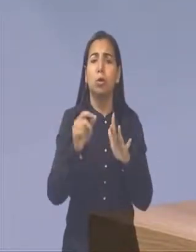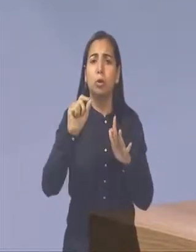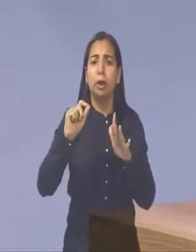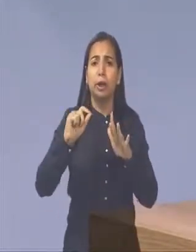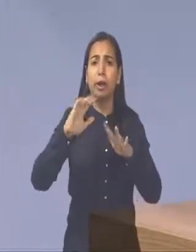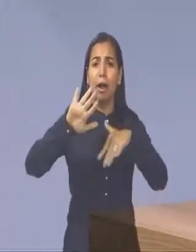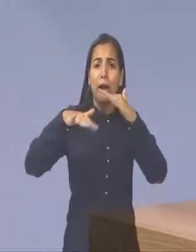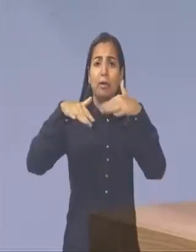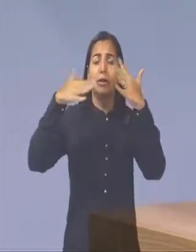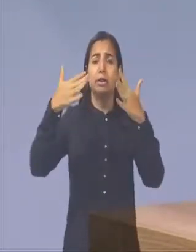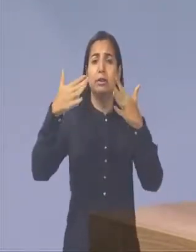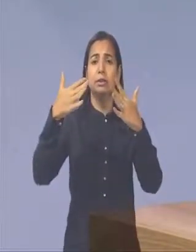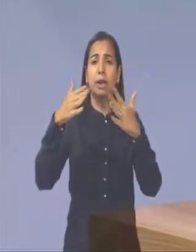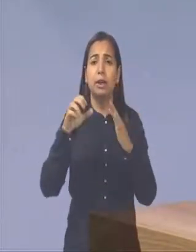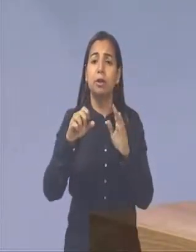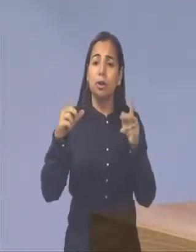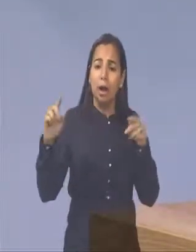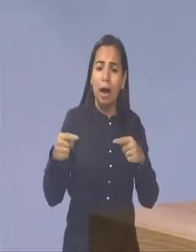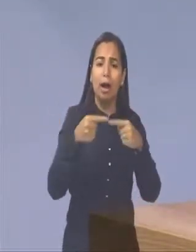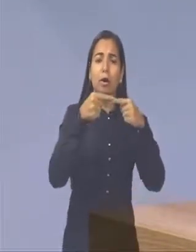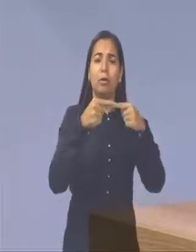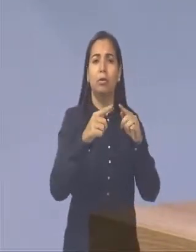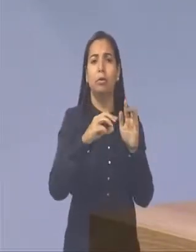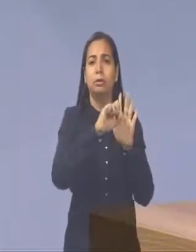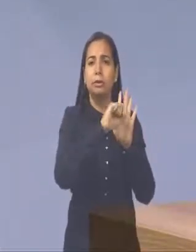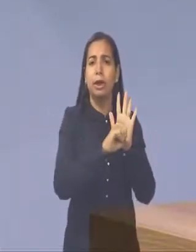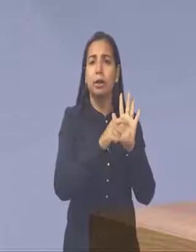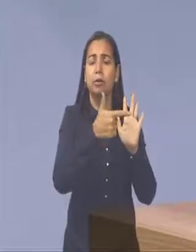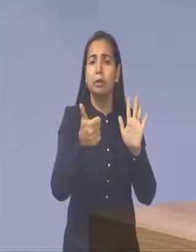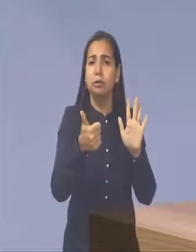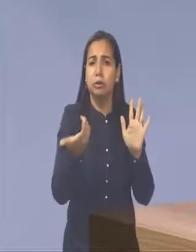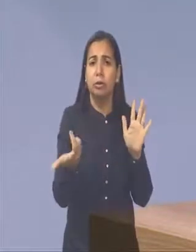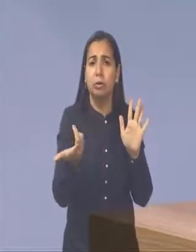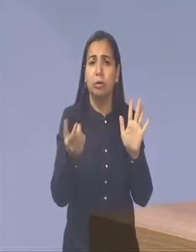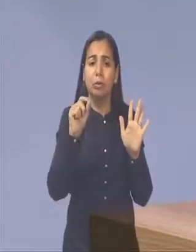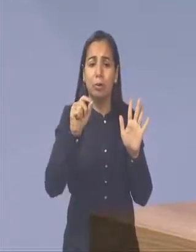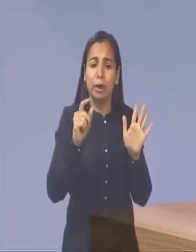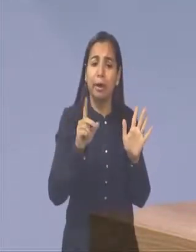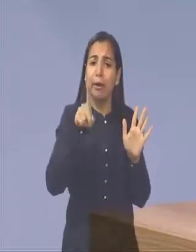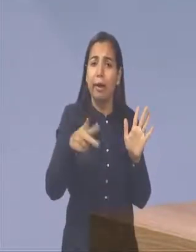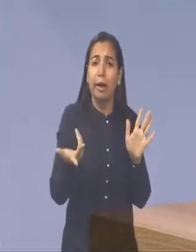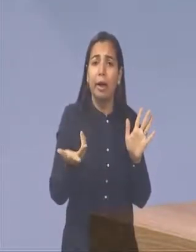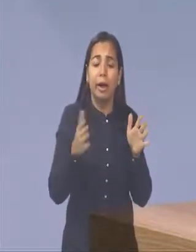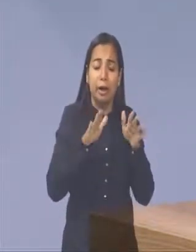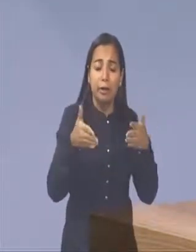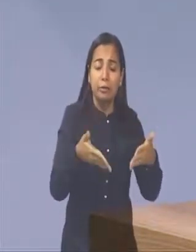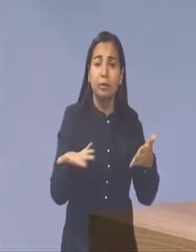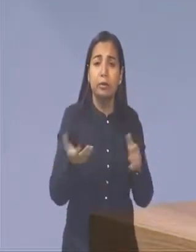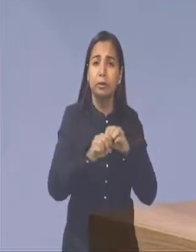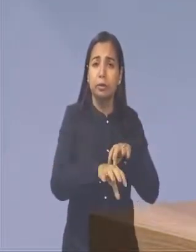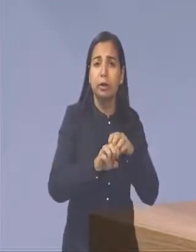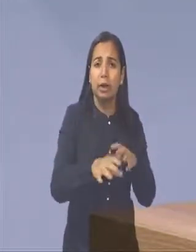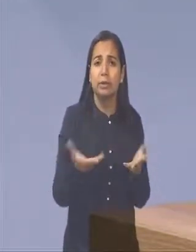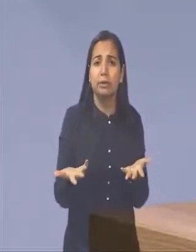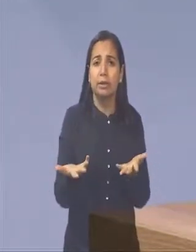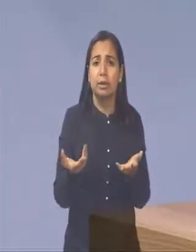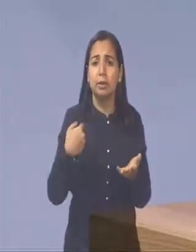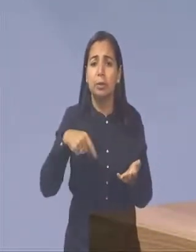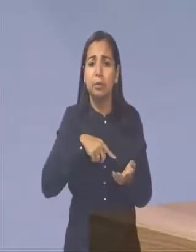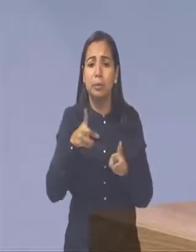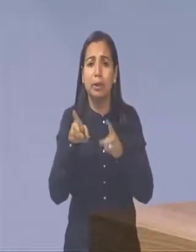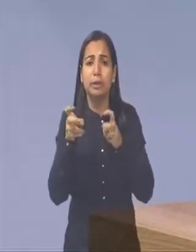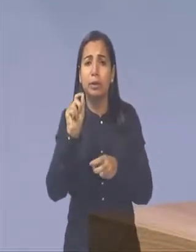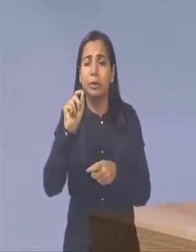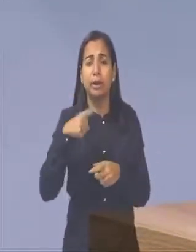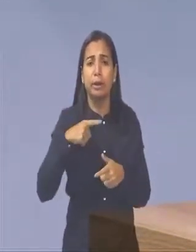avançando para as questões que estão postas no século XXI. A questão da educação, isso é um absurdo a gente ainda ter essas dificuldades